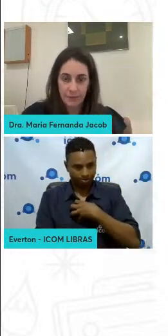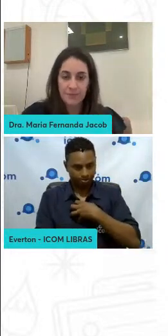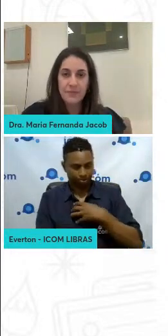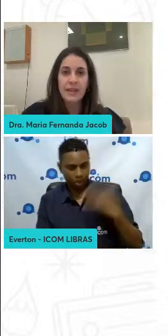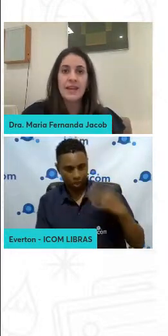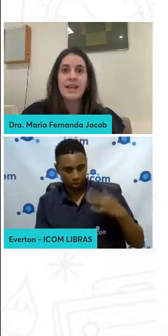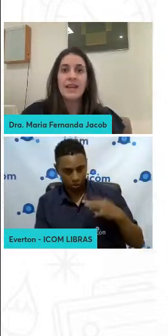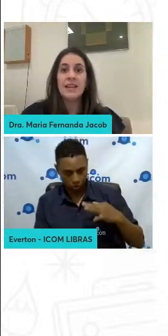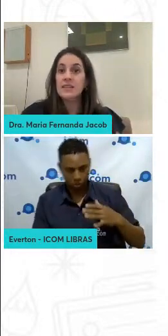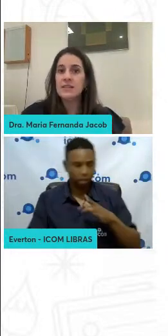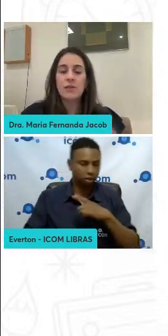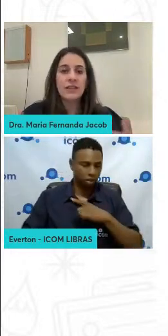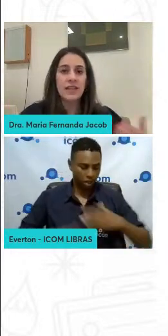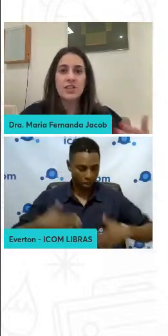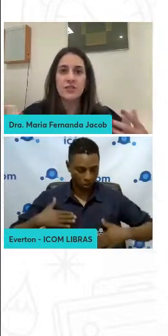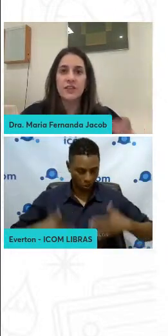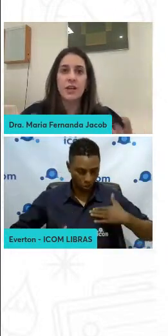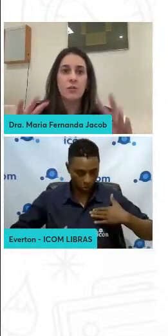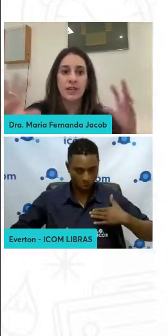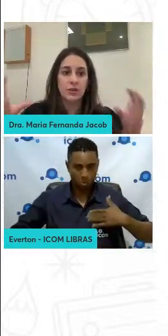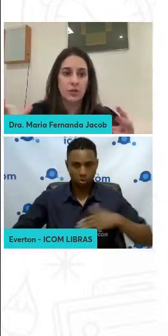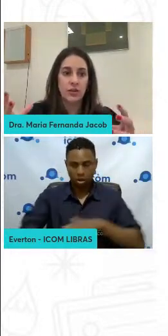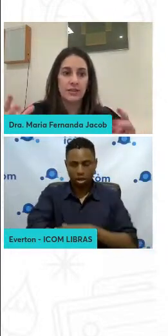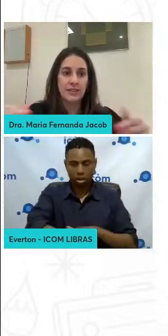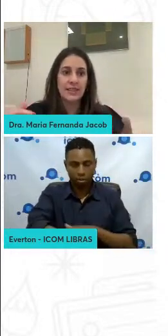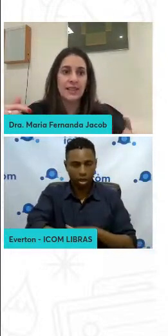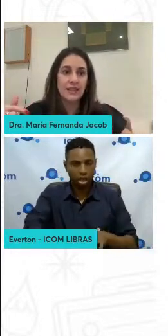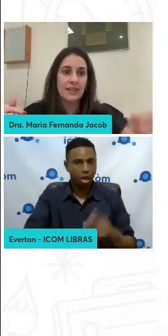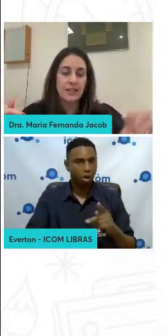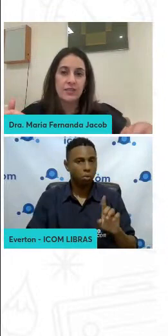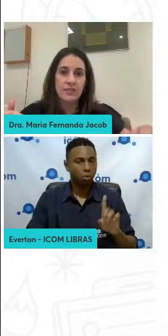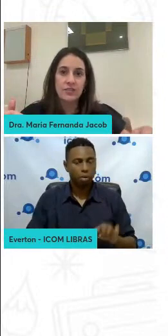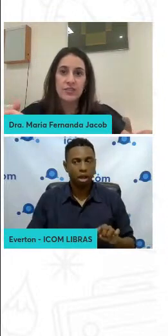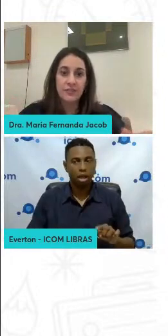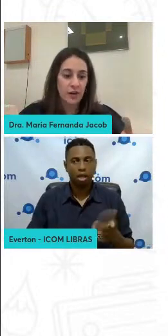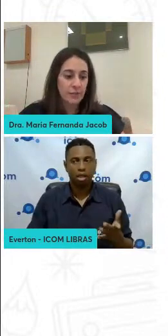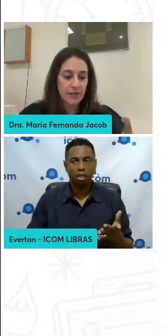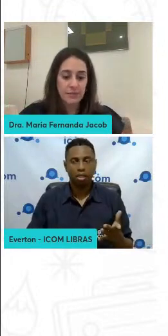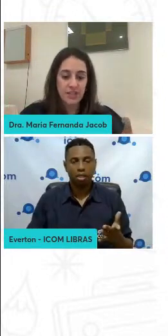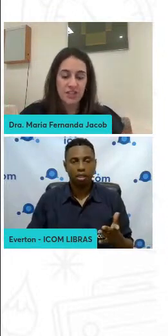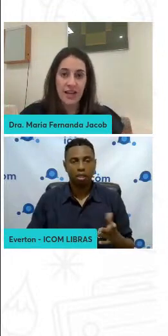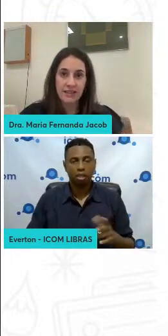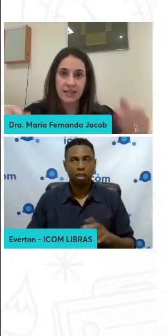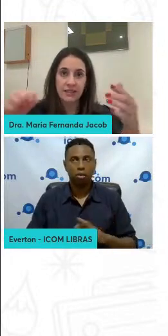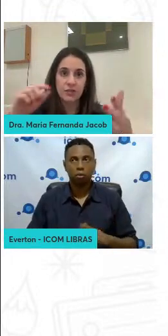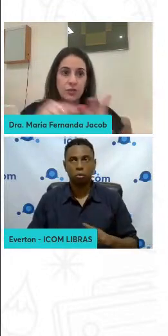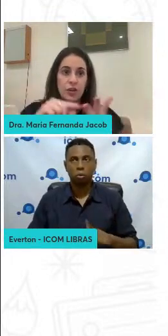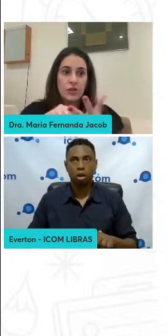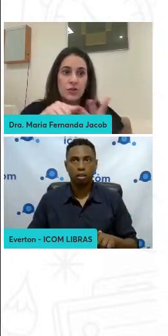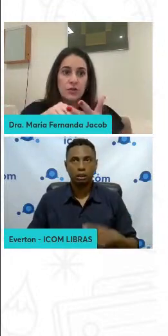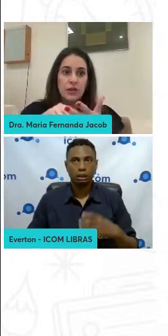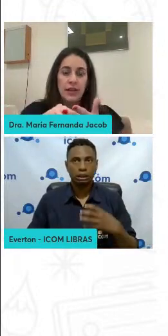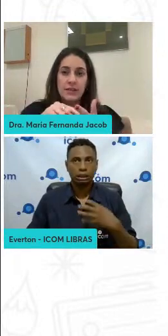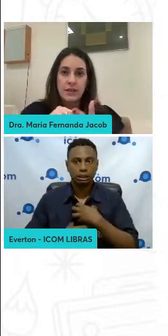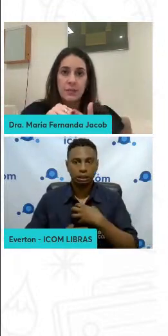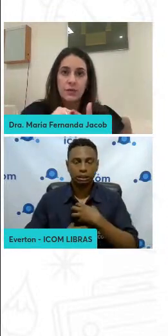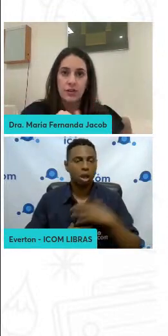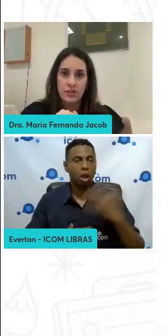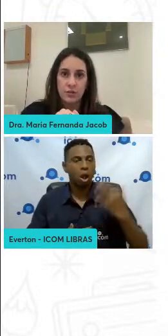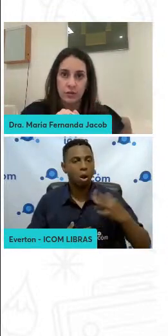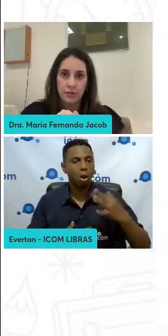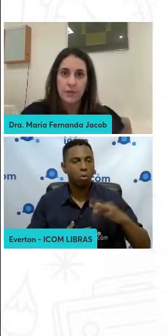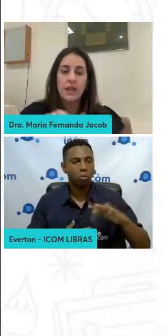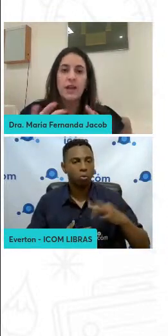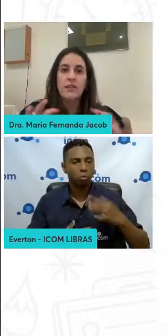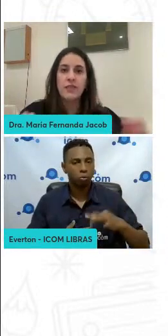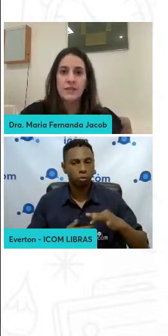nosso pé, eles não identificam a dor de forma imediata no nosso receptor